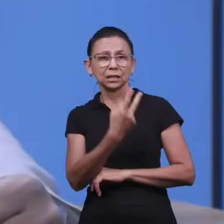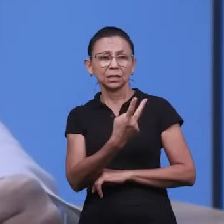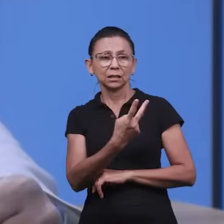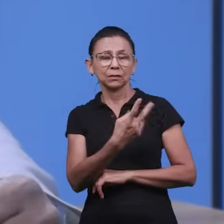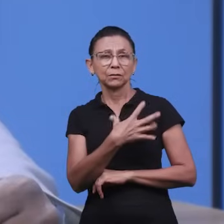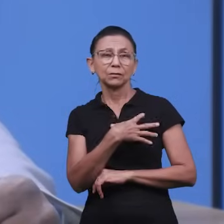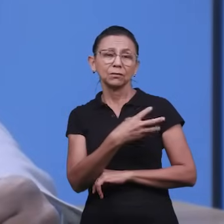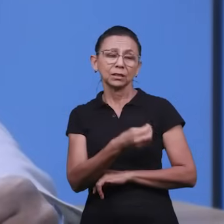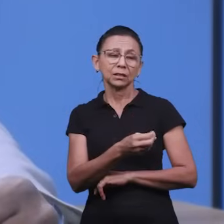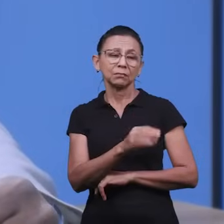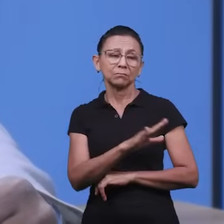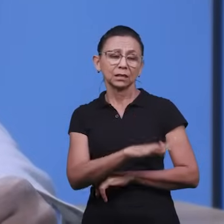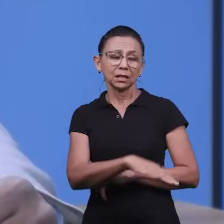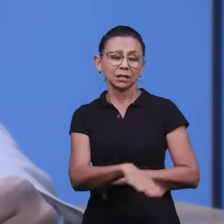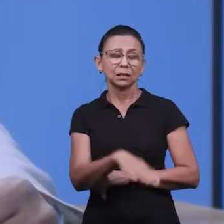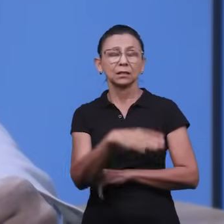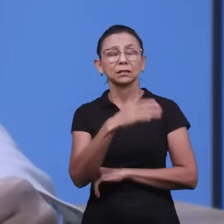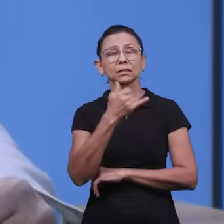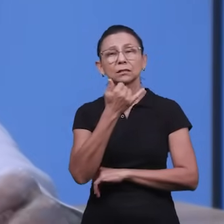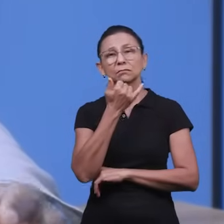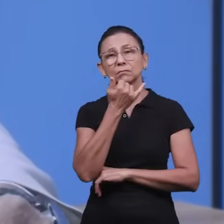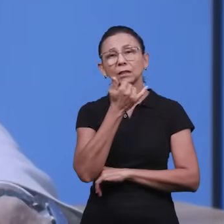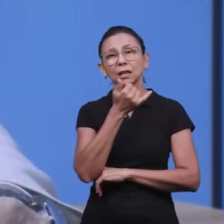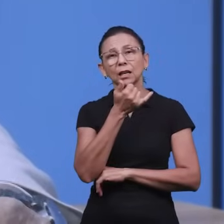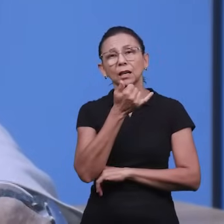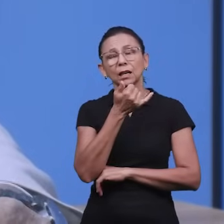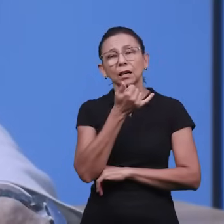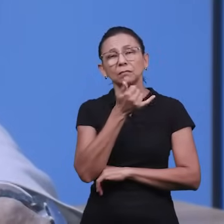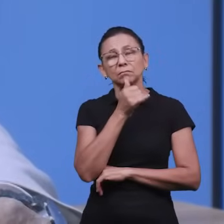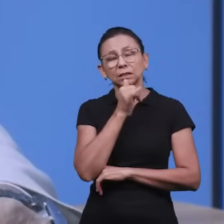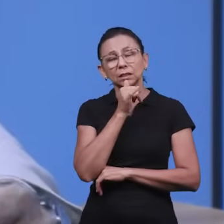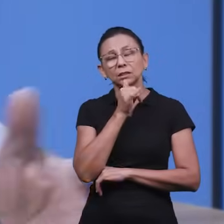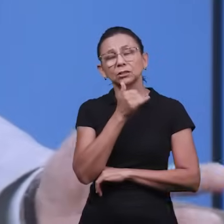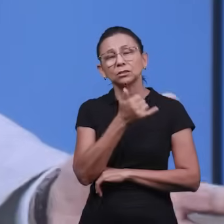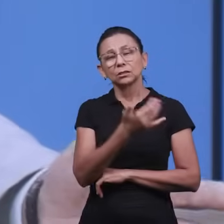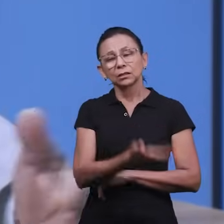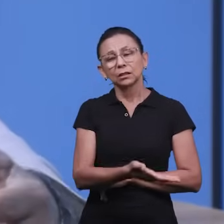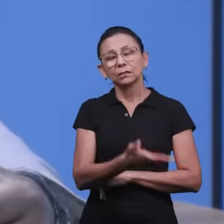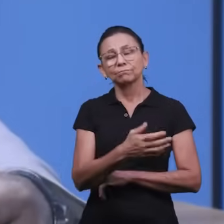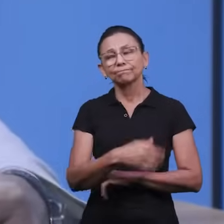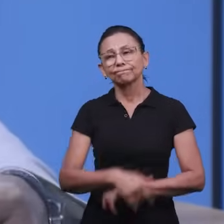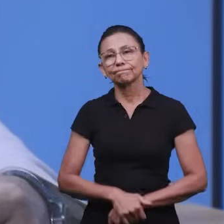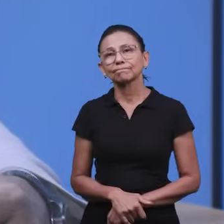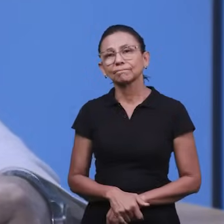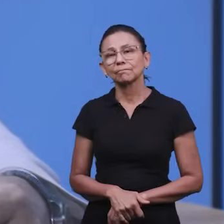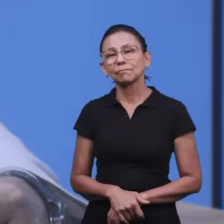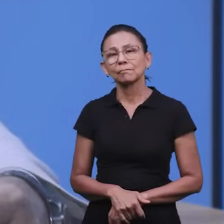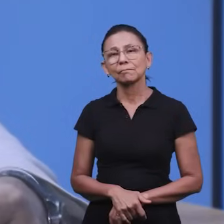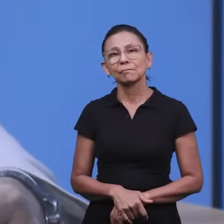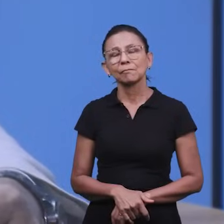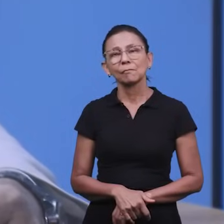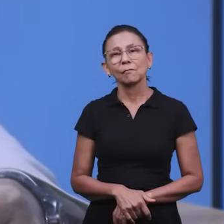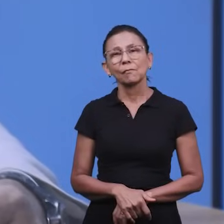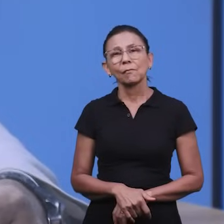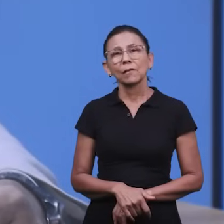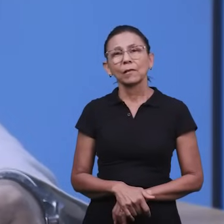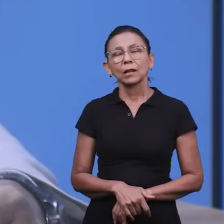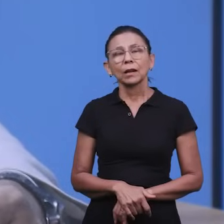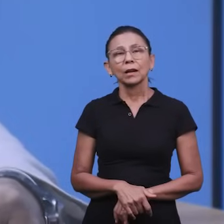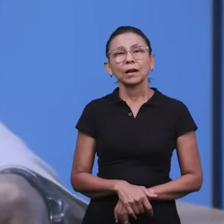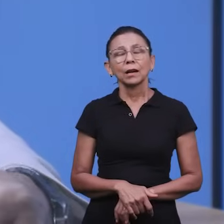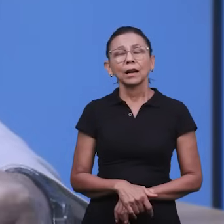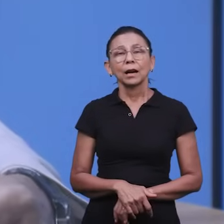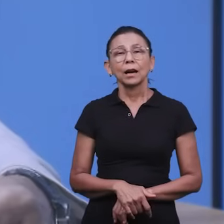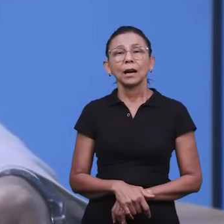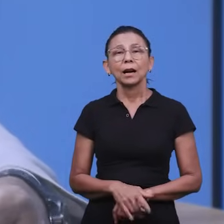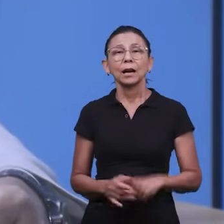crianças, e a criança também é muito triste, que aquilo é o divertimento delas. Além do culto, mas as crianças também assistiu.